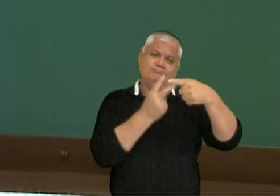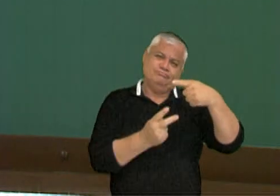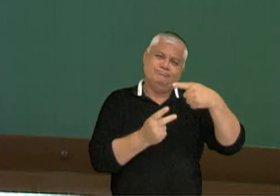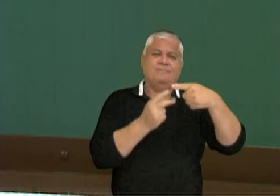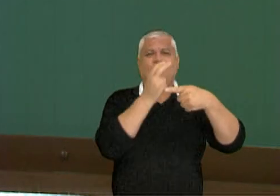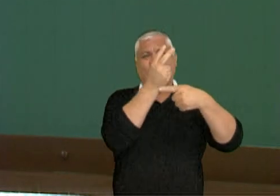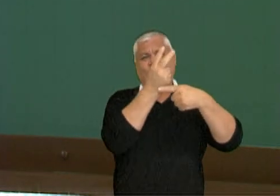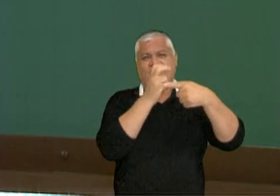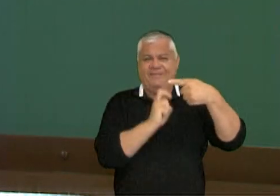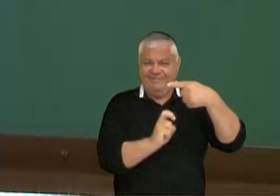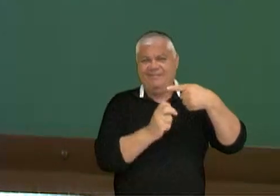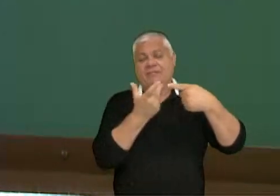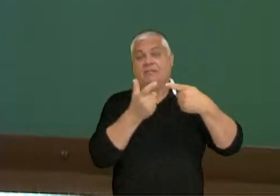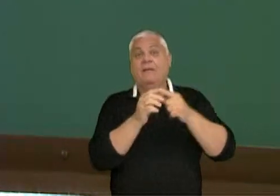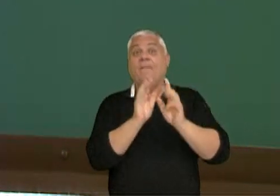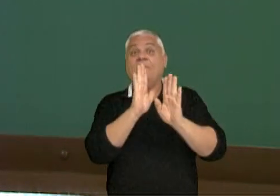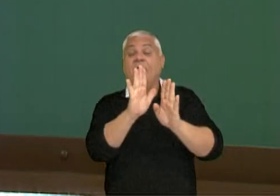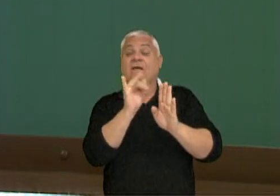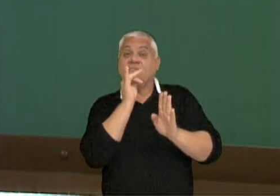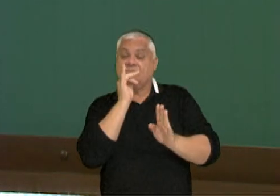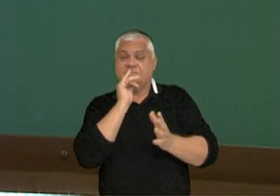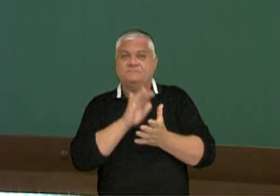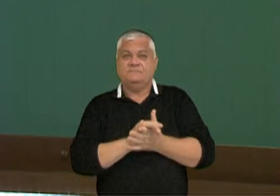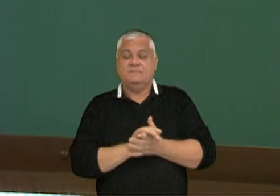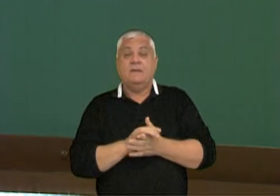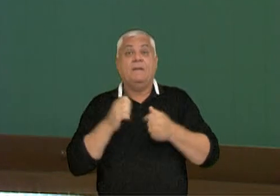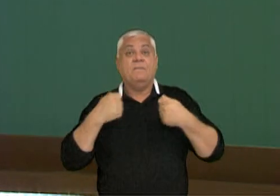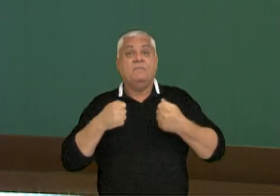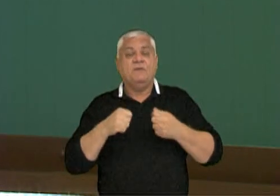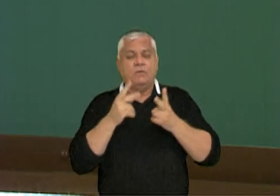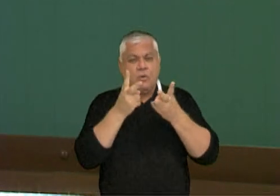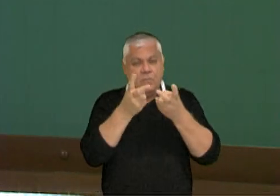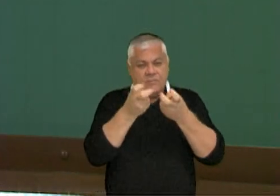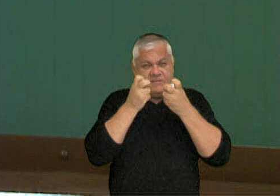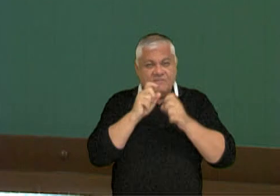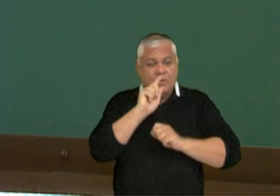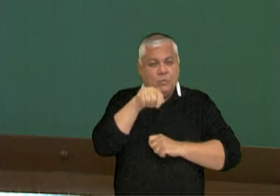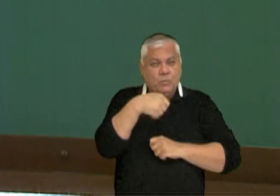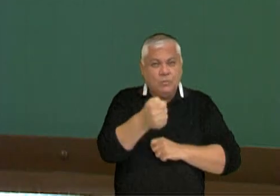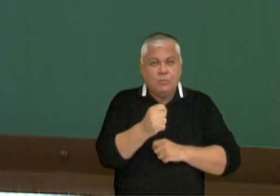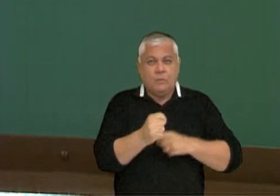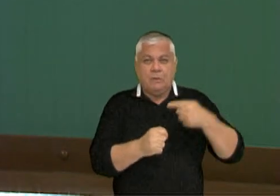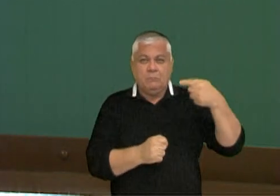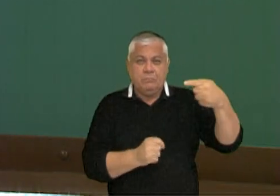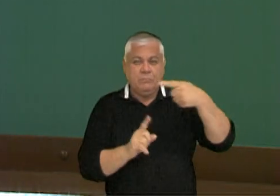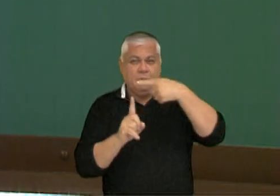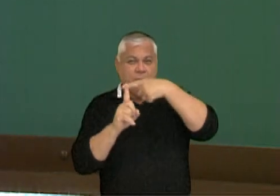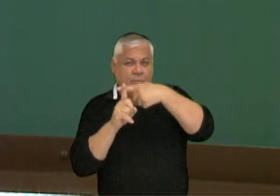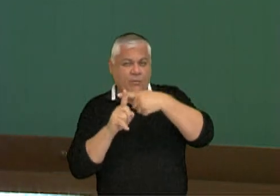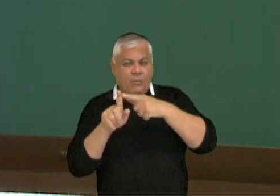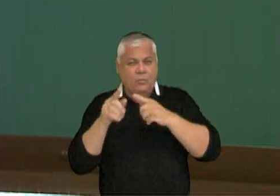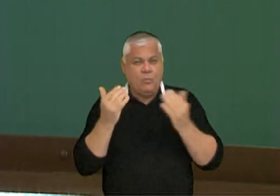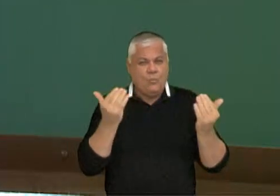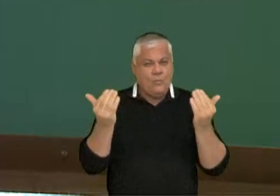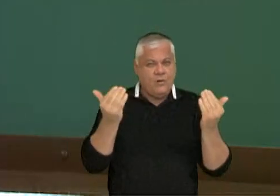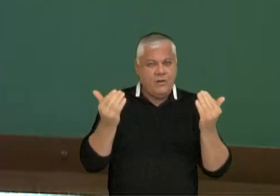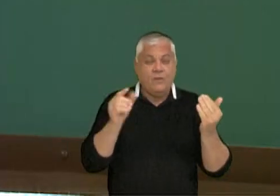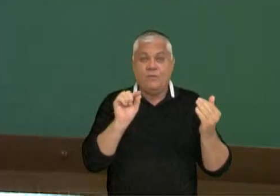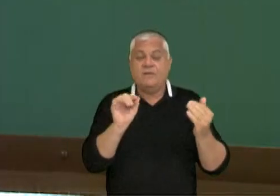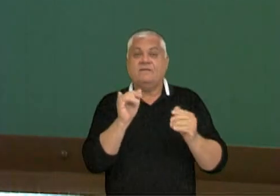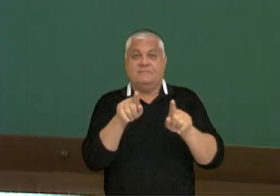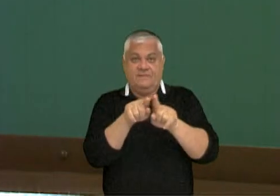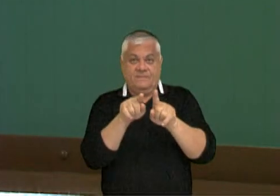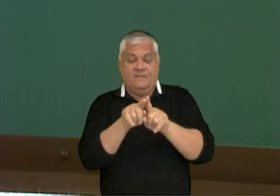não podemos esquecer que primeiro temos que observar o sinal, se ele é positivo ou negativo. Lembrando